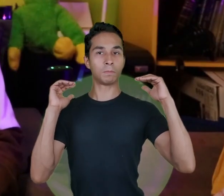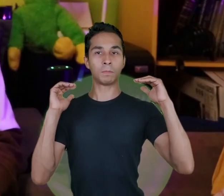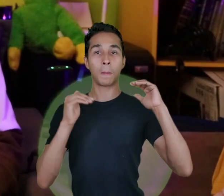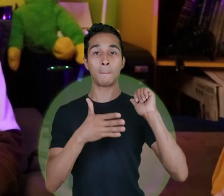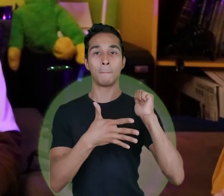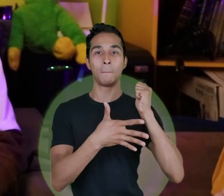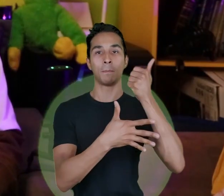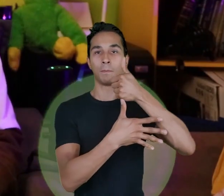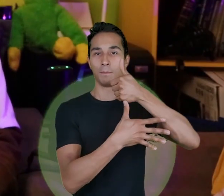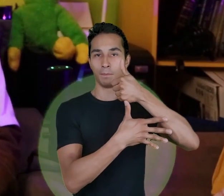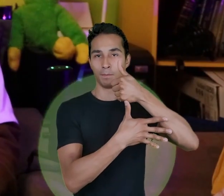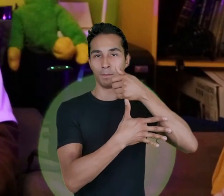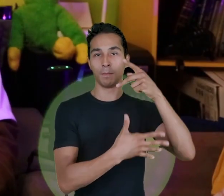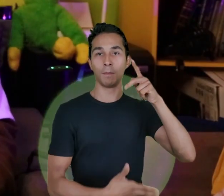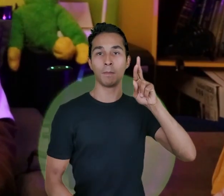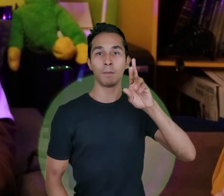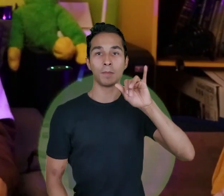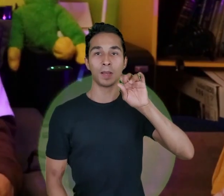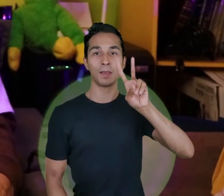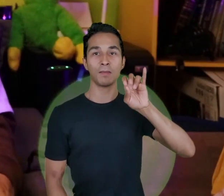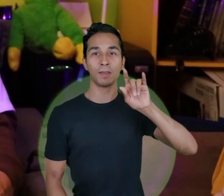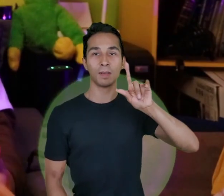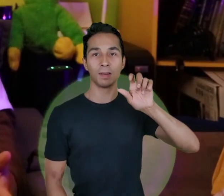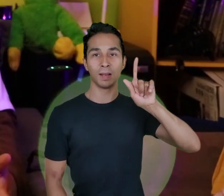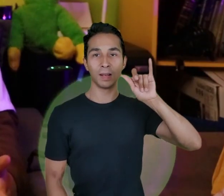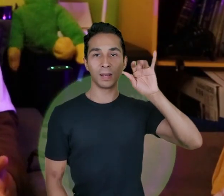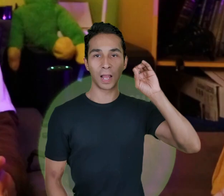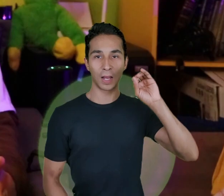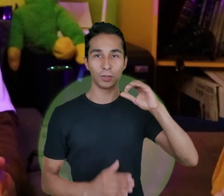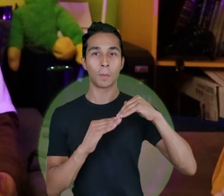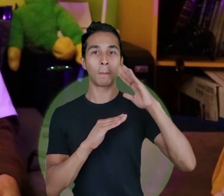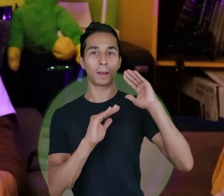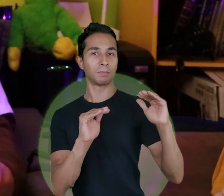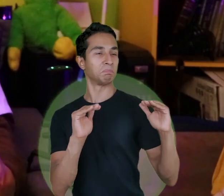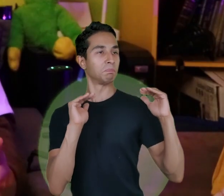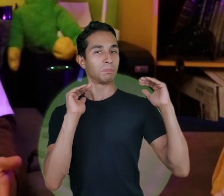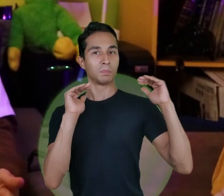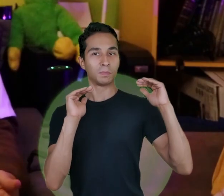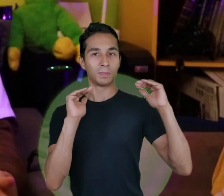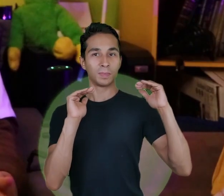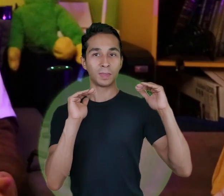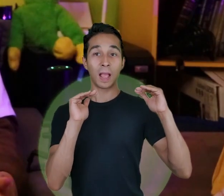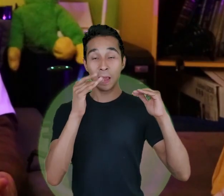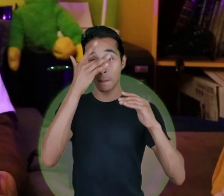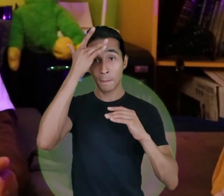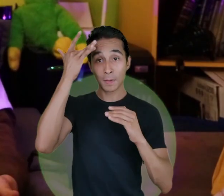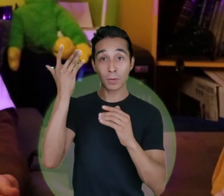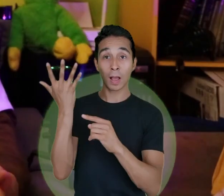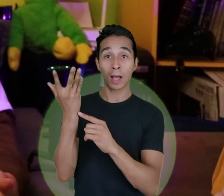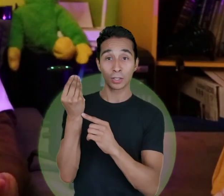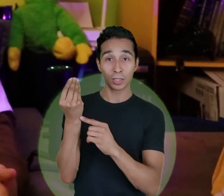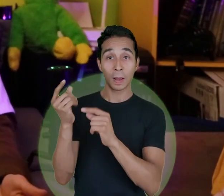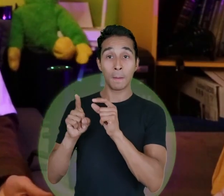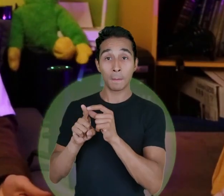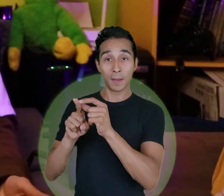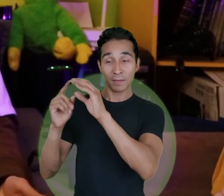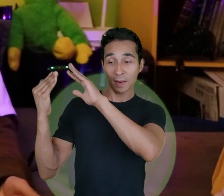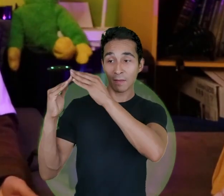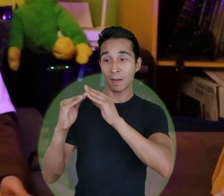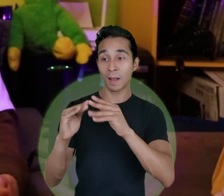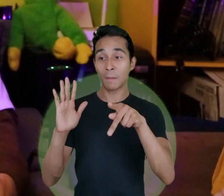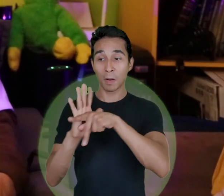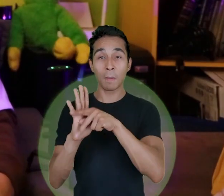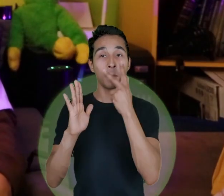mais estruturados, né? Então acaba gerando uma disputa desnecessária que só enfraquece, né, a